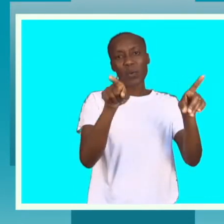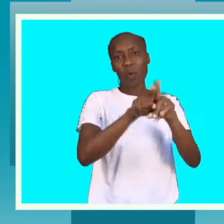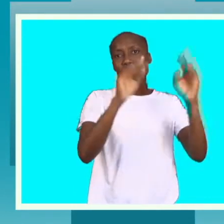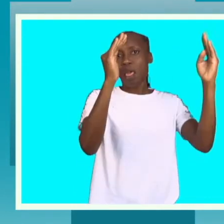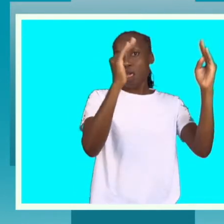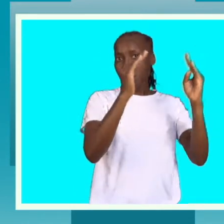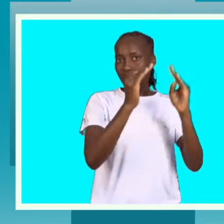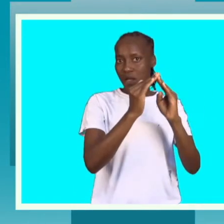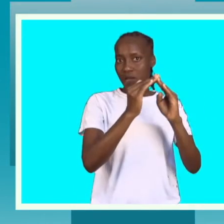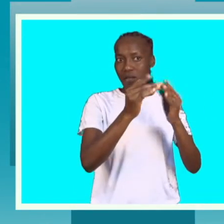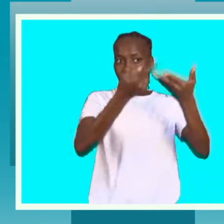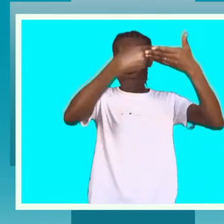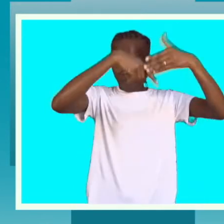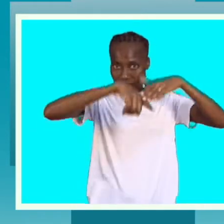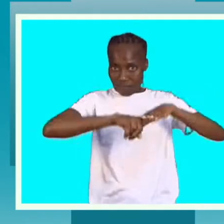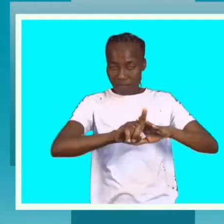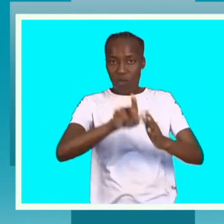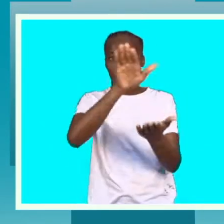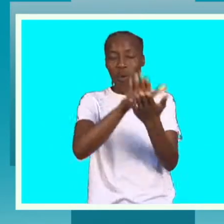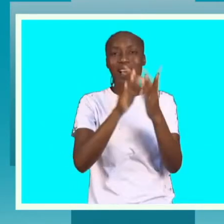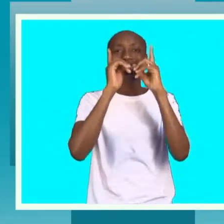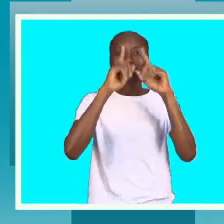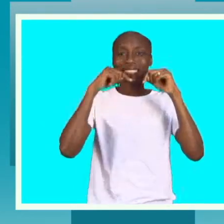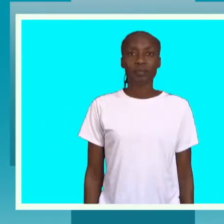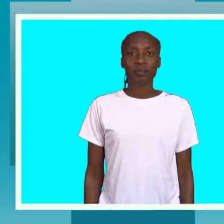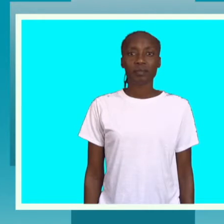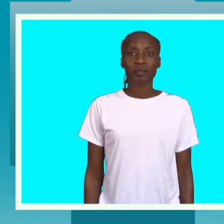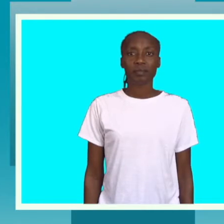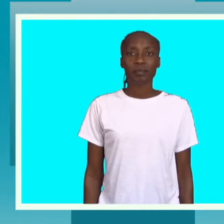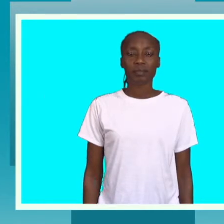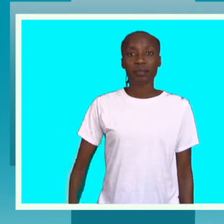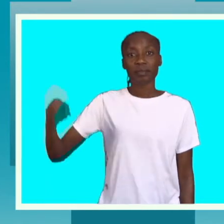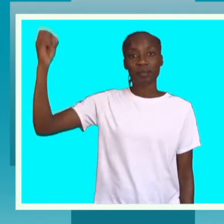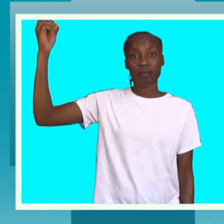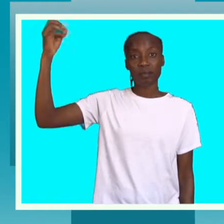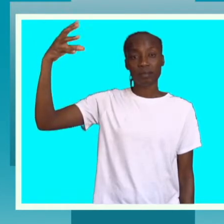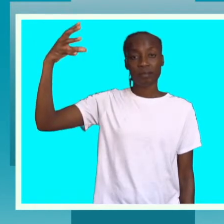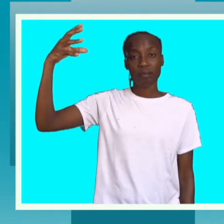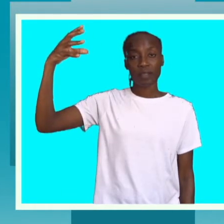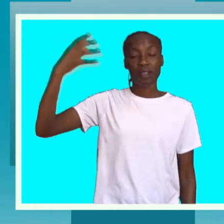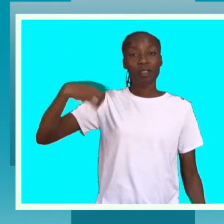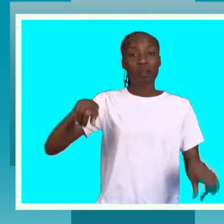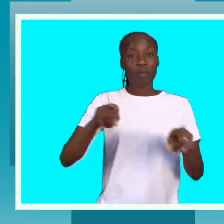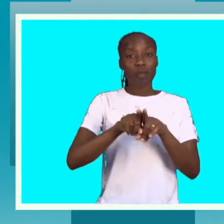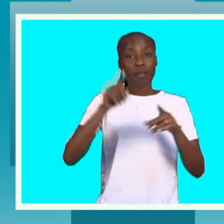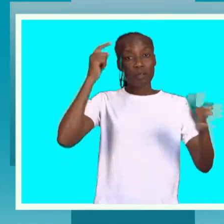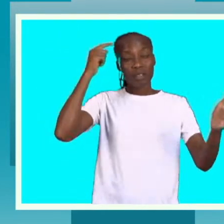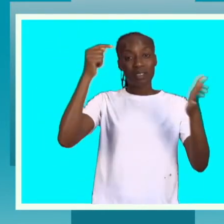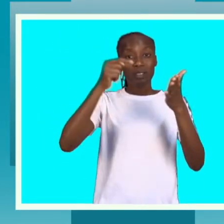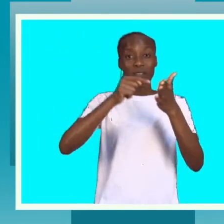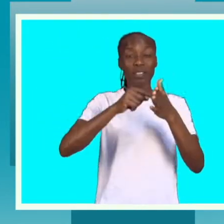de casa, vai para lá, se alegra. É a segunda família dela. A light mesmo, vejo a light como